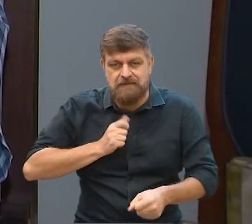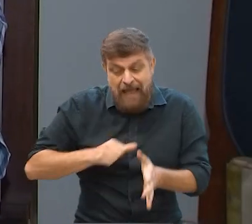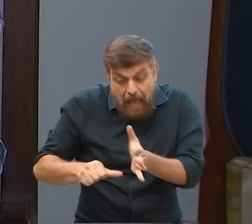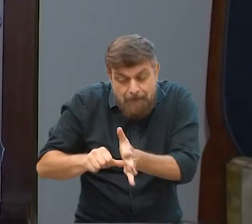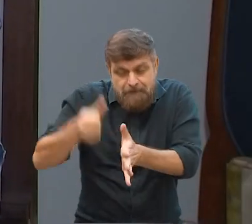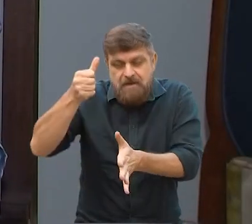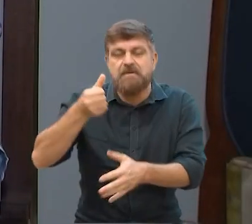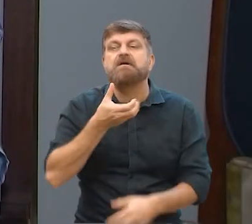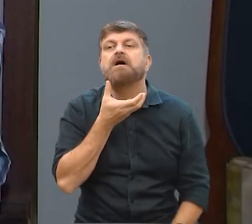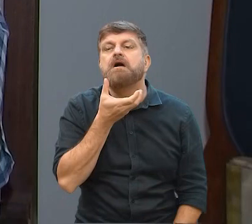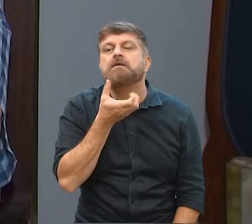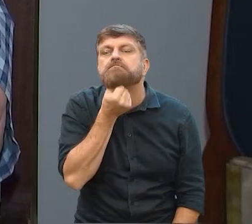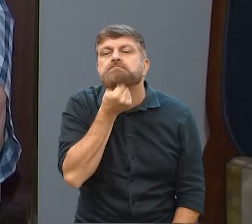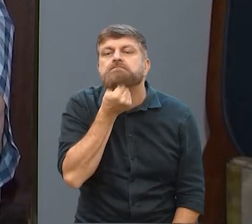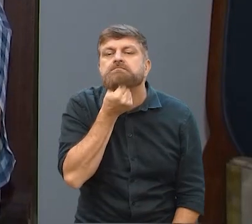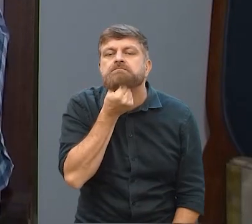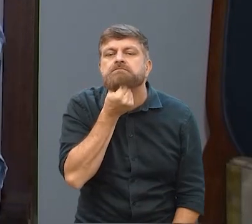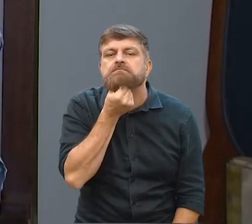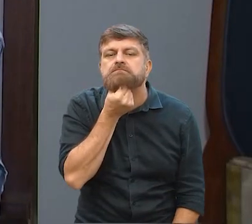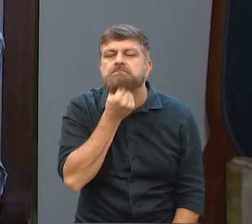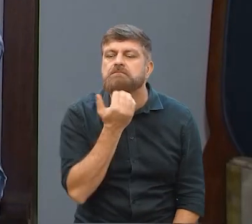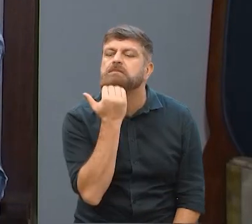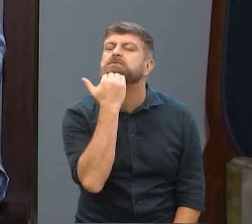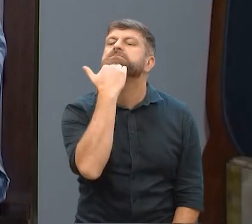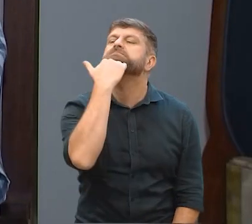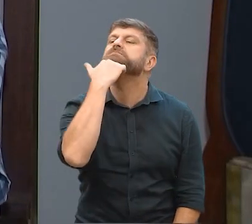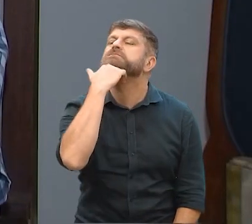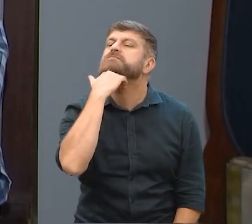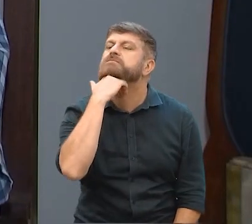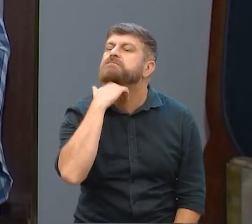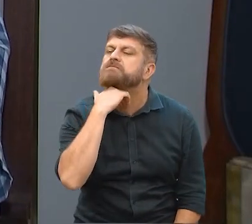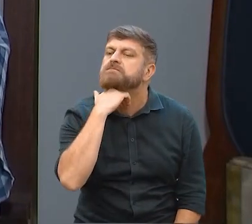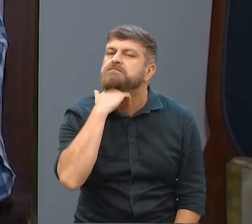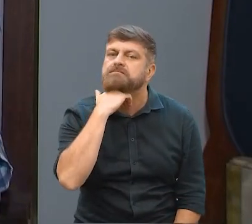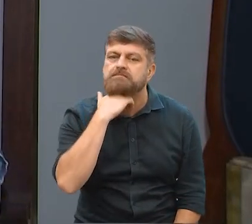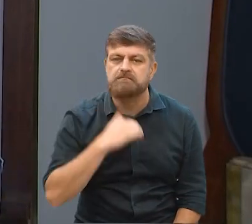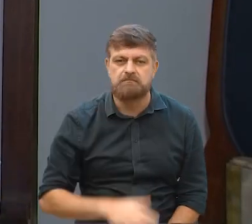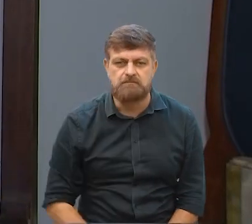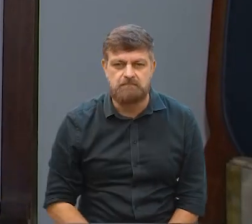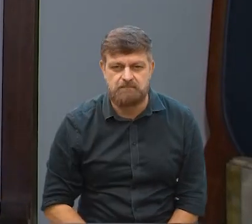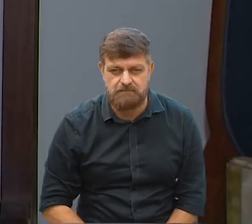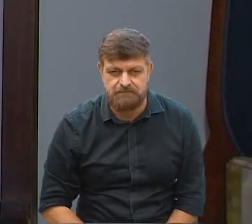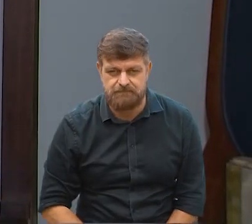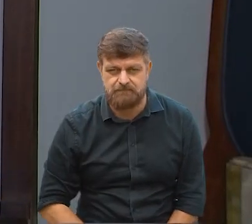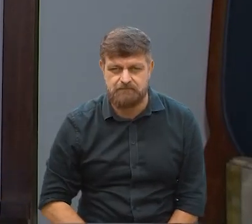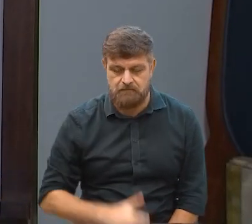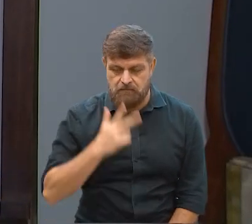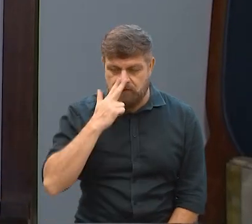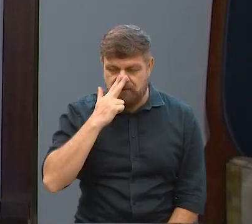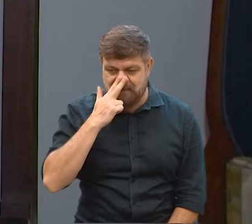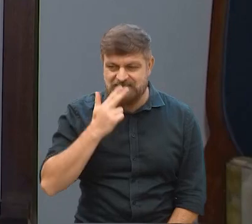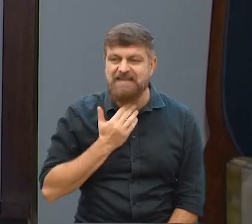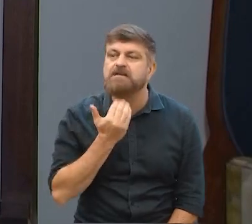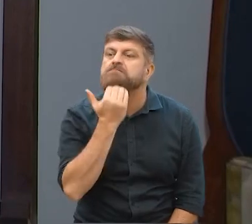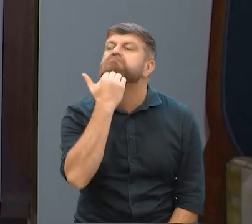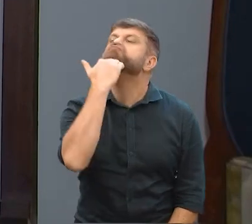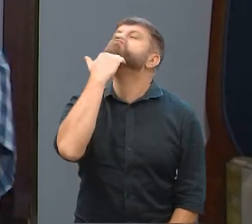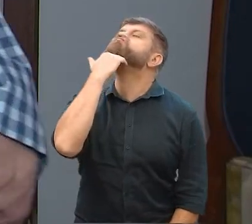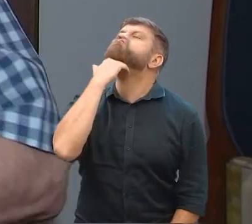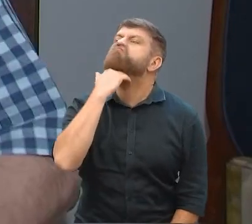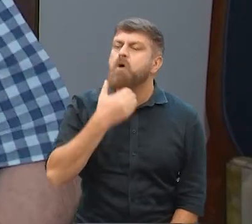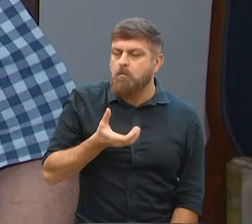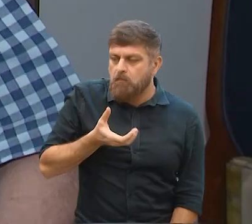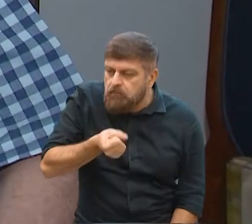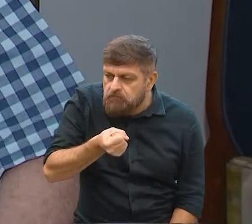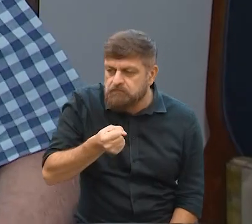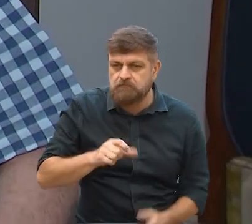contração primária. É uma só, na deglutição. Aí já sai, por dizer, como se fosse um empurrão no